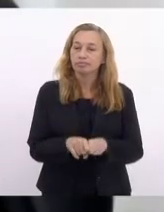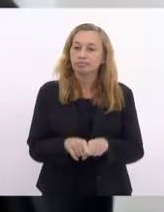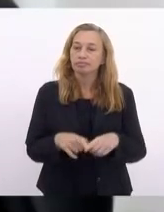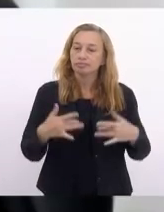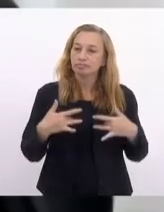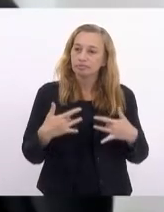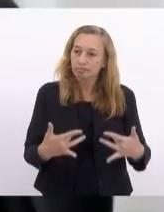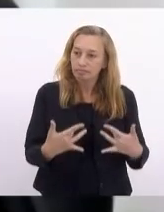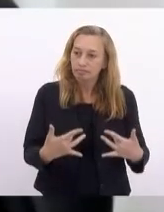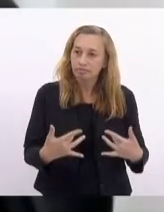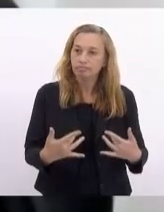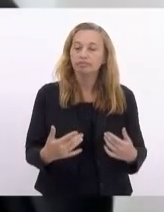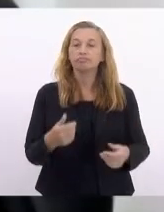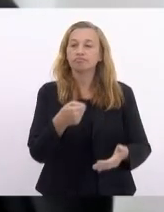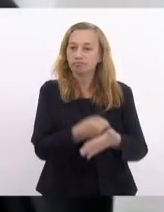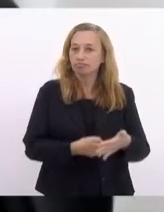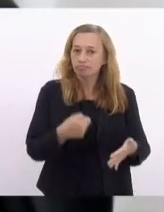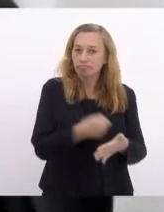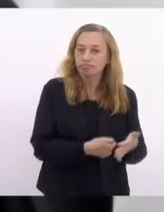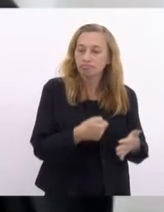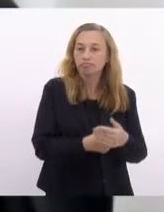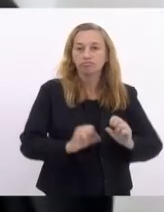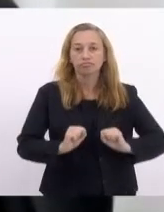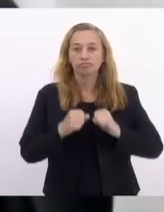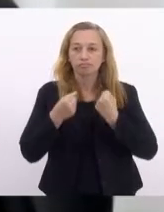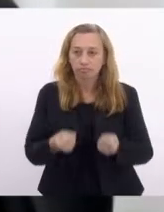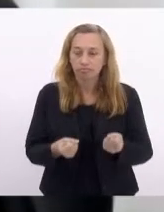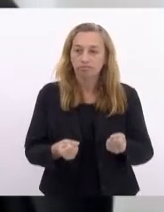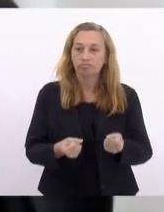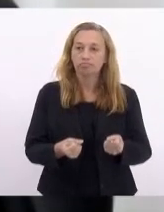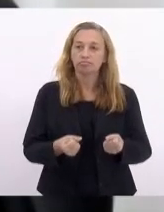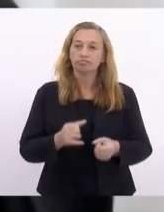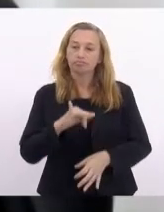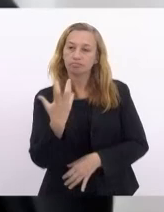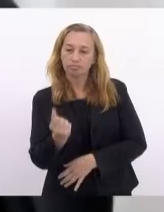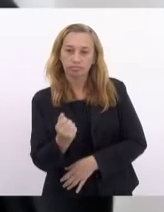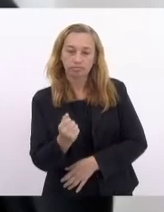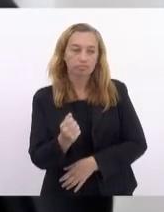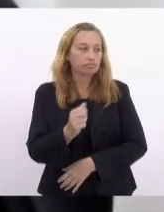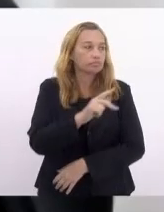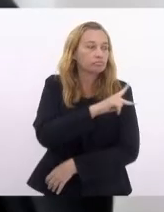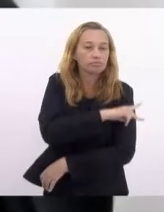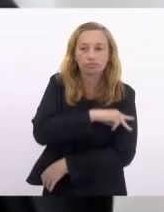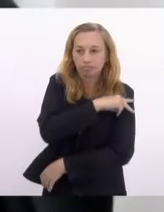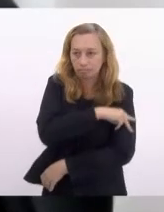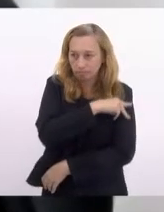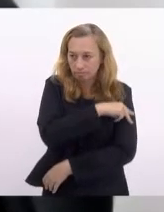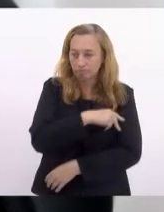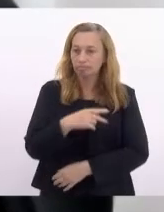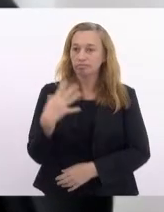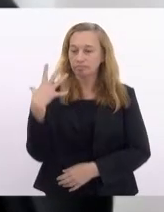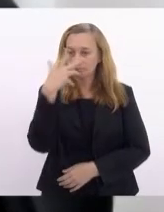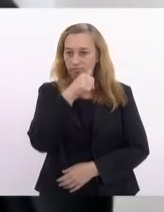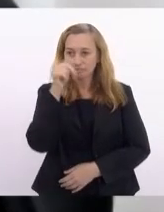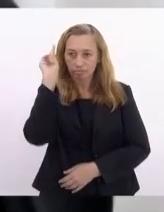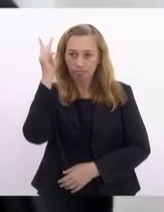nessas trincheiras aí da luta em defesa da nossa querida, histórica e linda ilha de Paquetá.